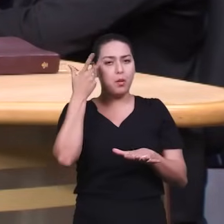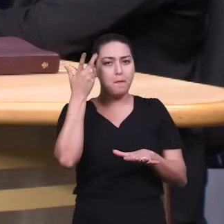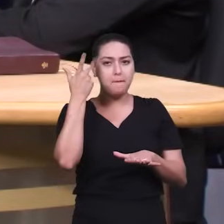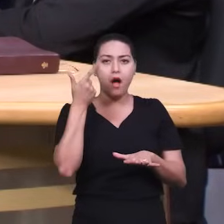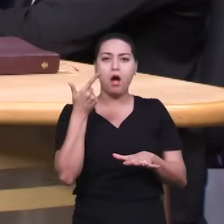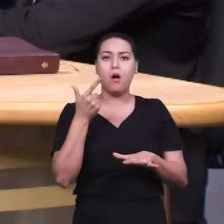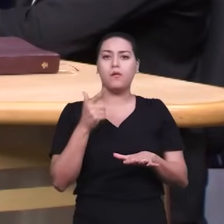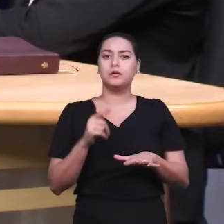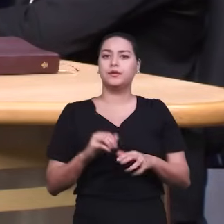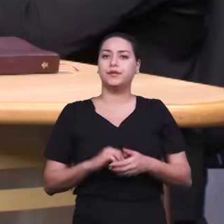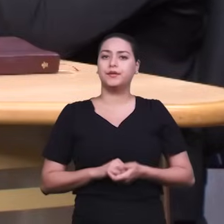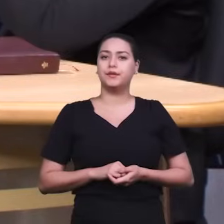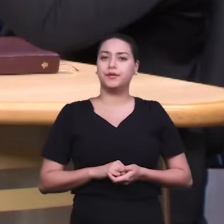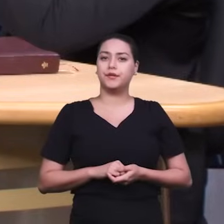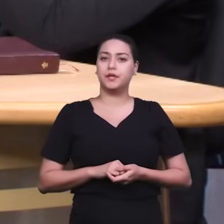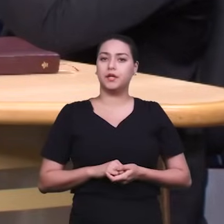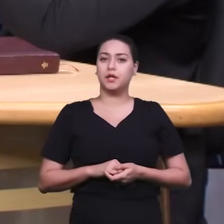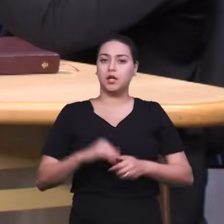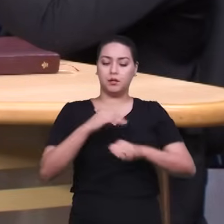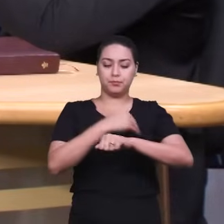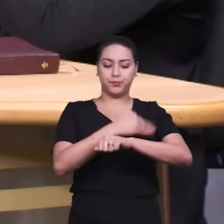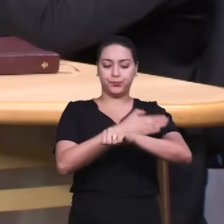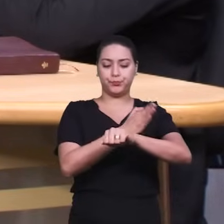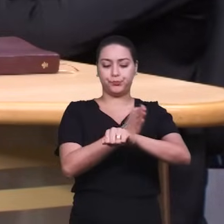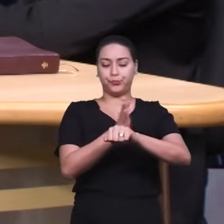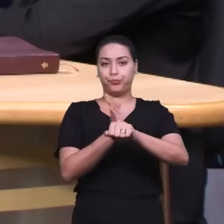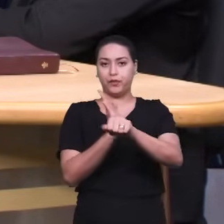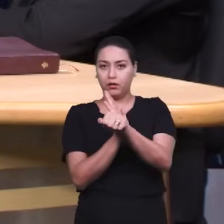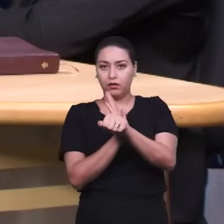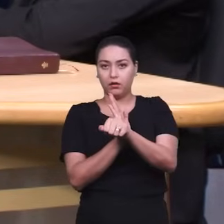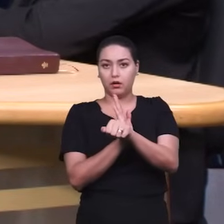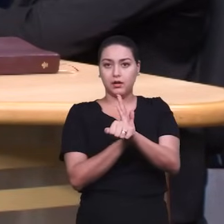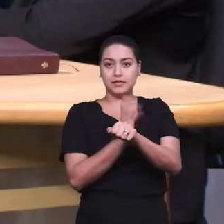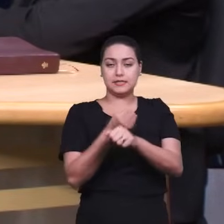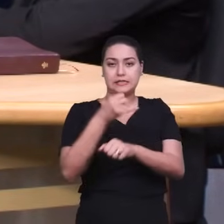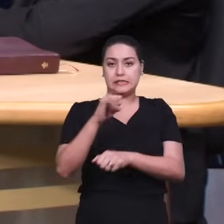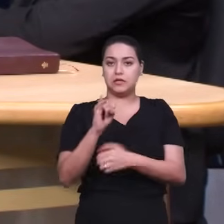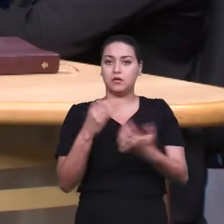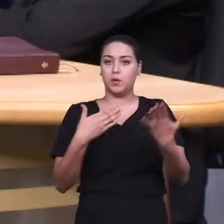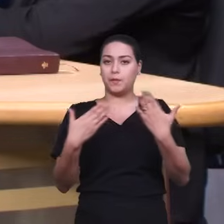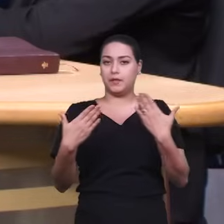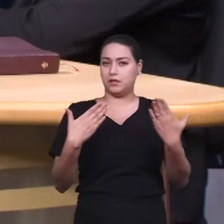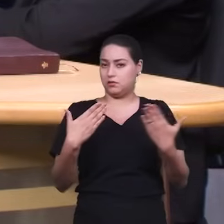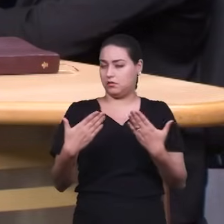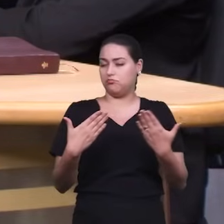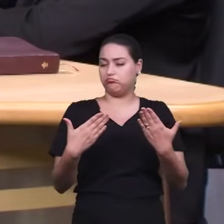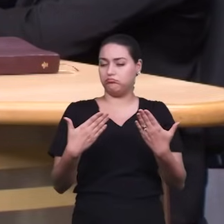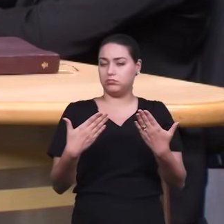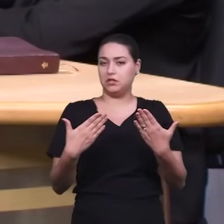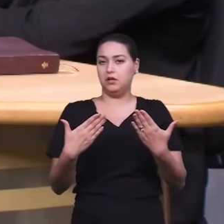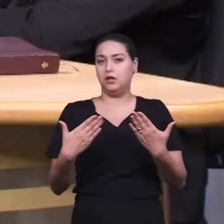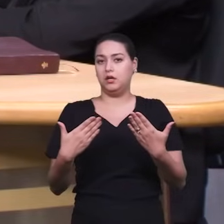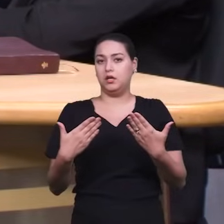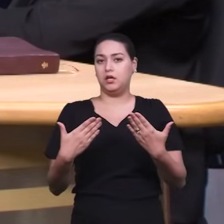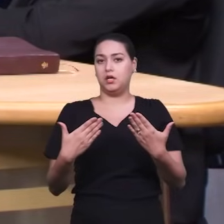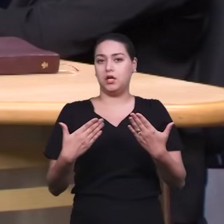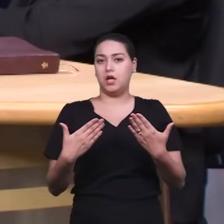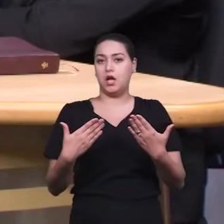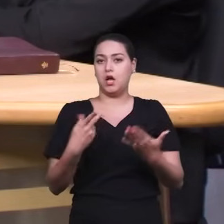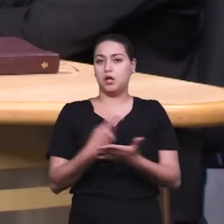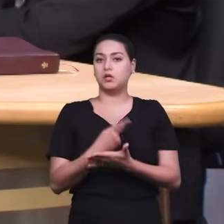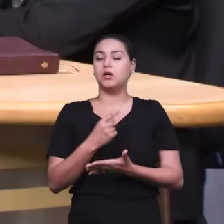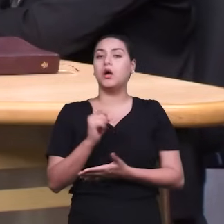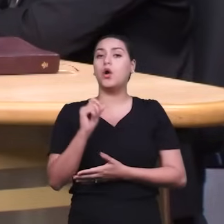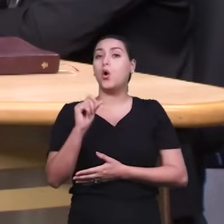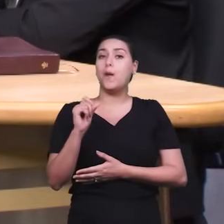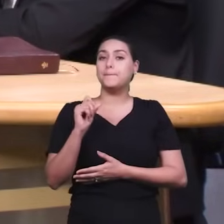eles funcionam, se a gente for fazer uma analogia, sabe, pastor? Funciona como uma ampulheta. Sim. Então, aqui a